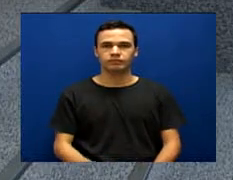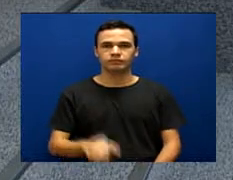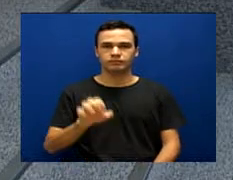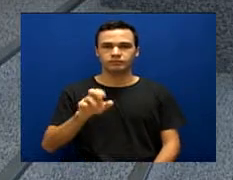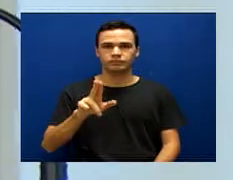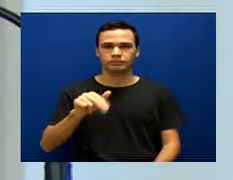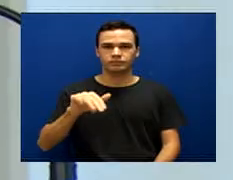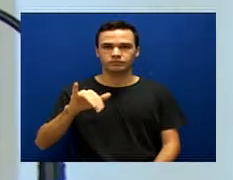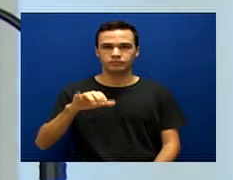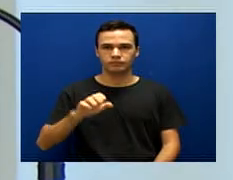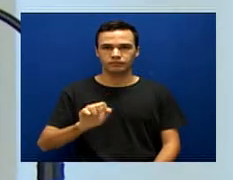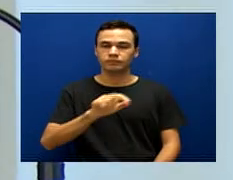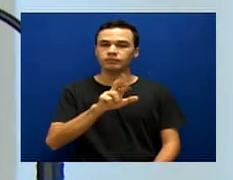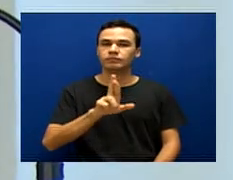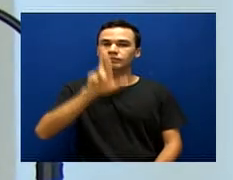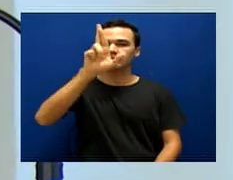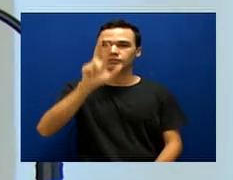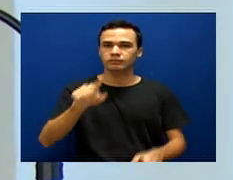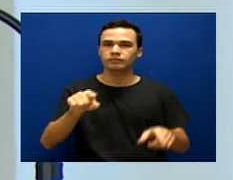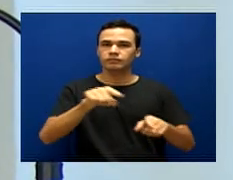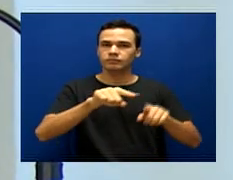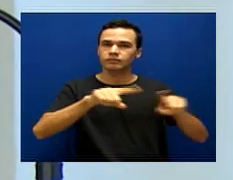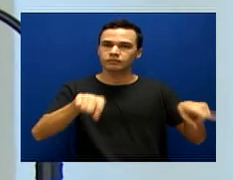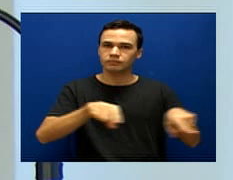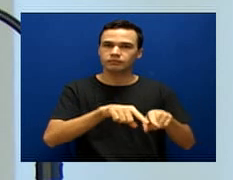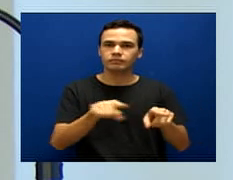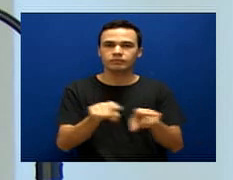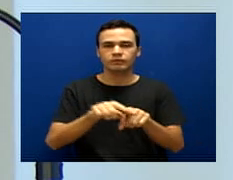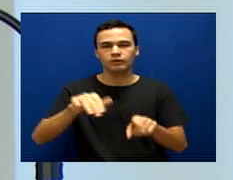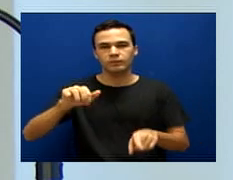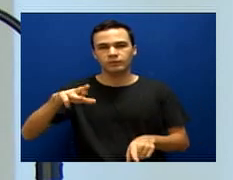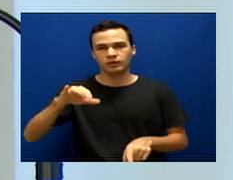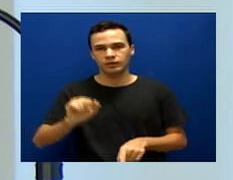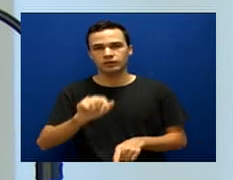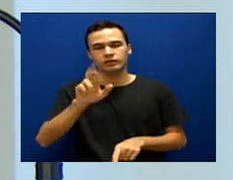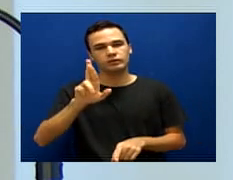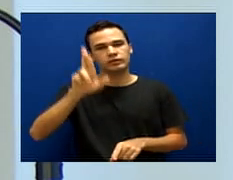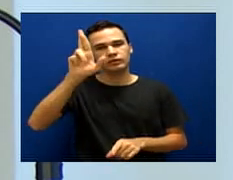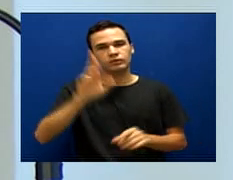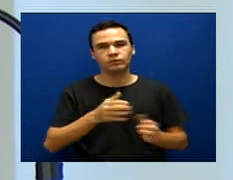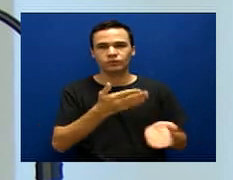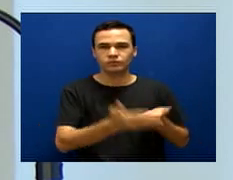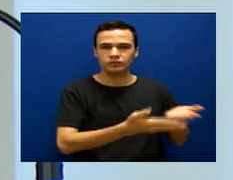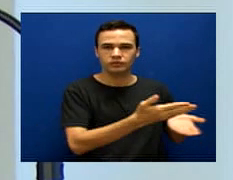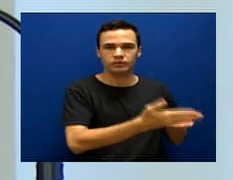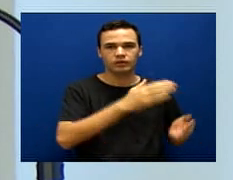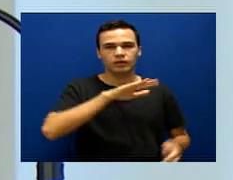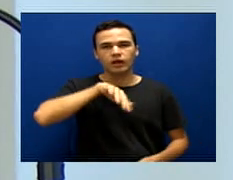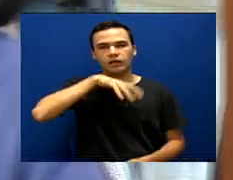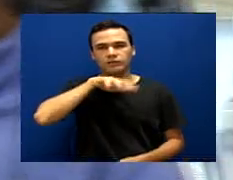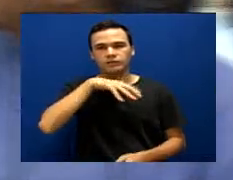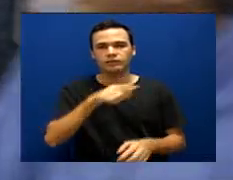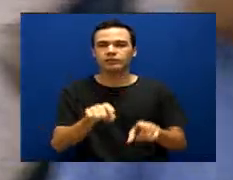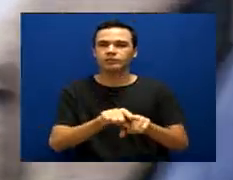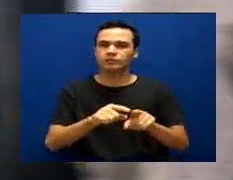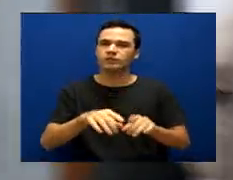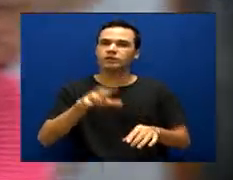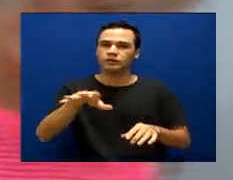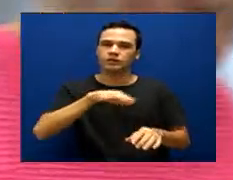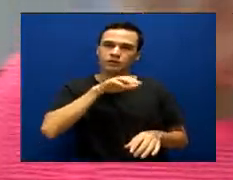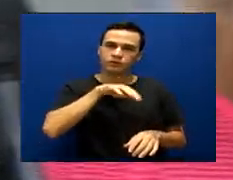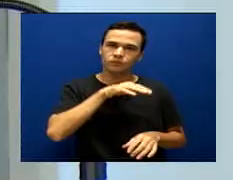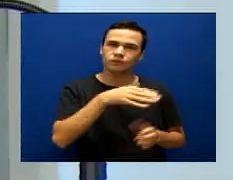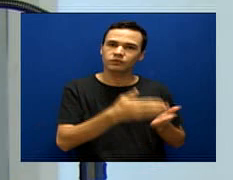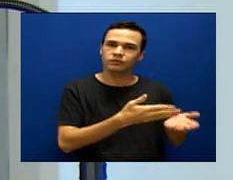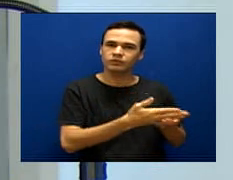Eunice, que é chefe de sessão, e Márcia, diretora diária da sessão de bem-estar animal. E a protetora dos animais,